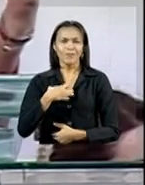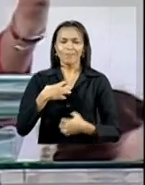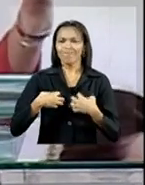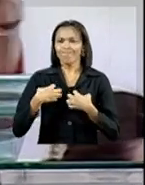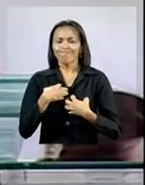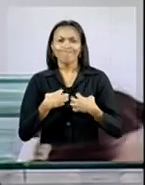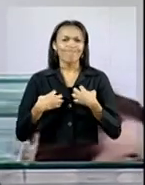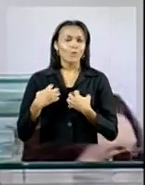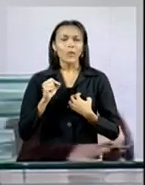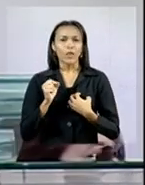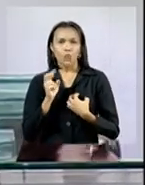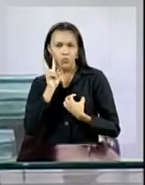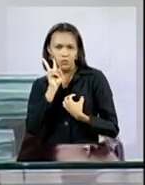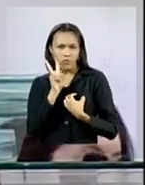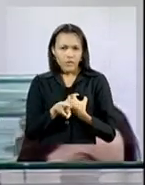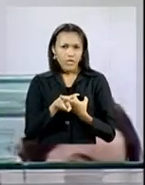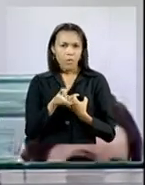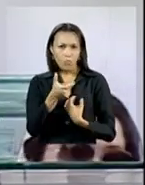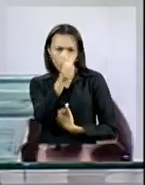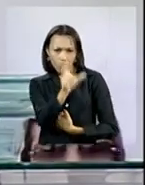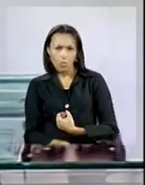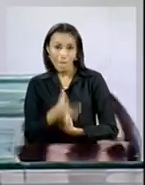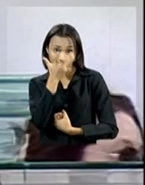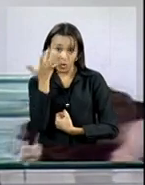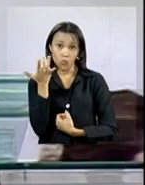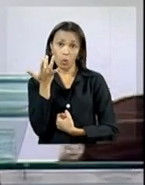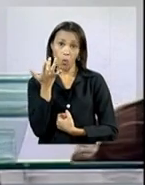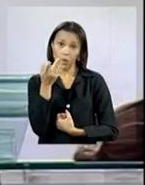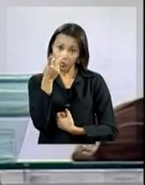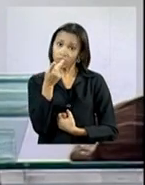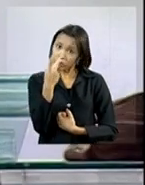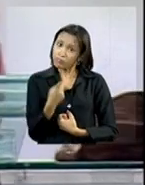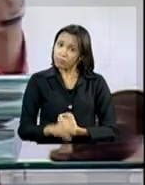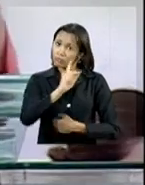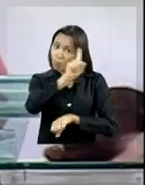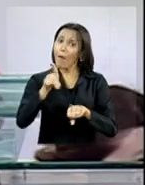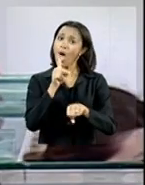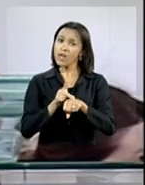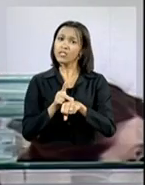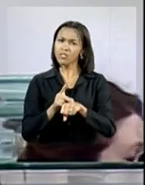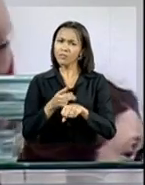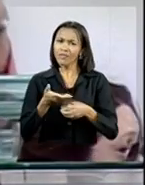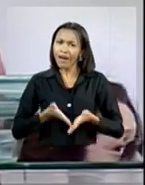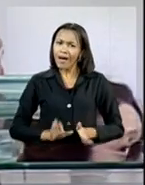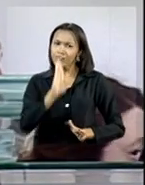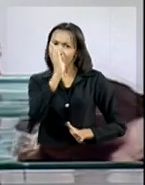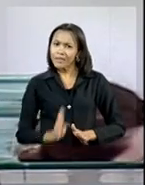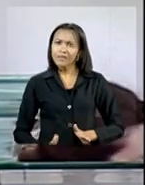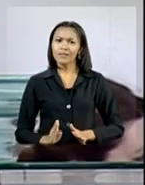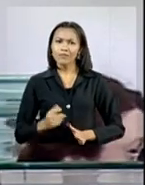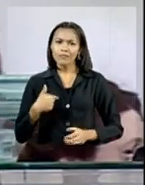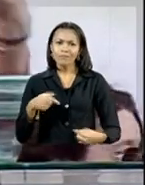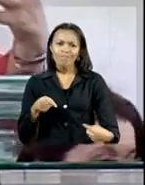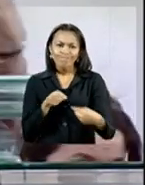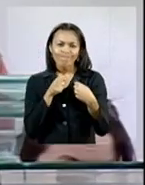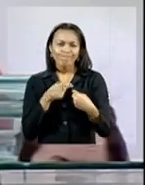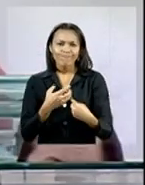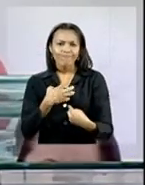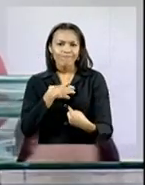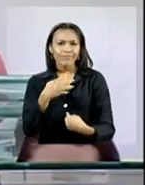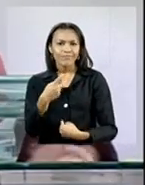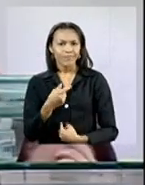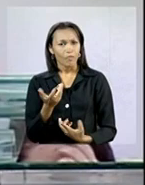ele via um cidadão do nosso país Um brasileiro um irmão ou uma